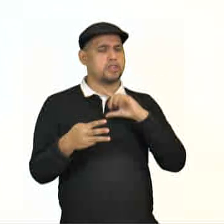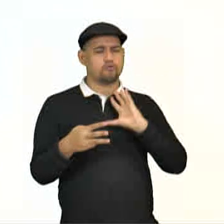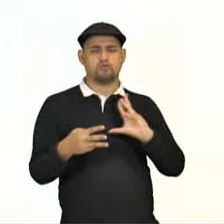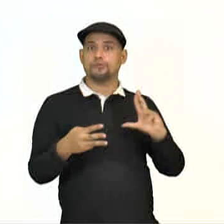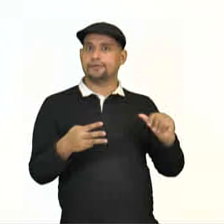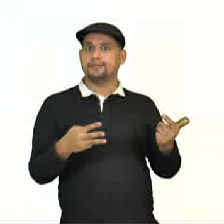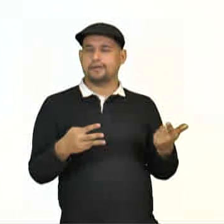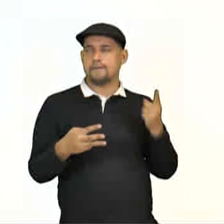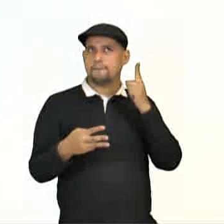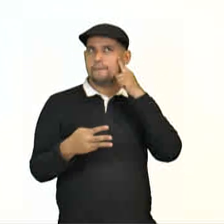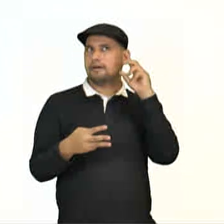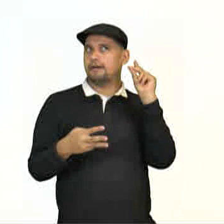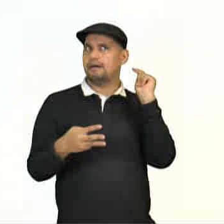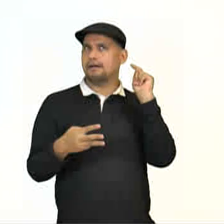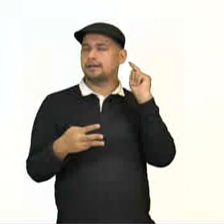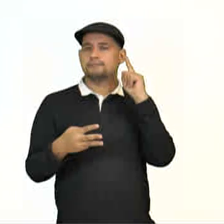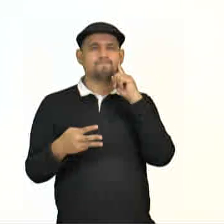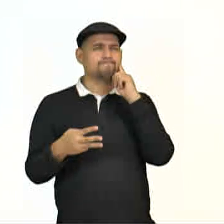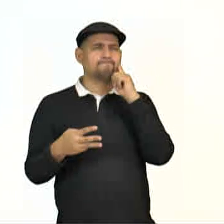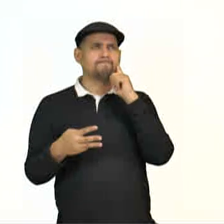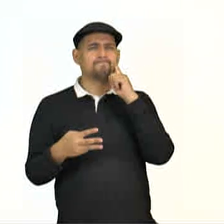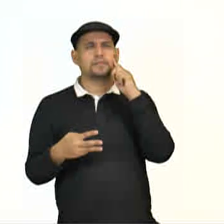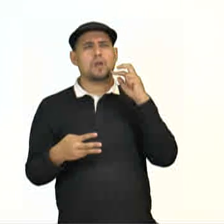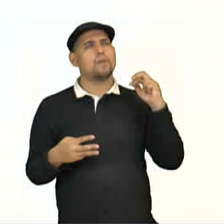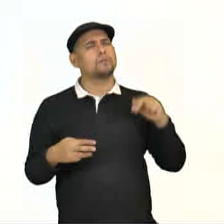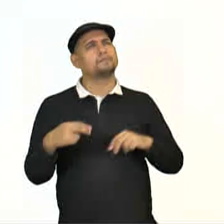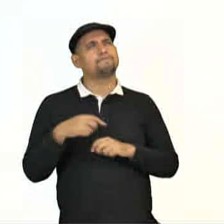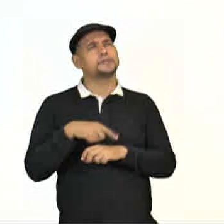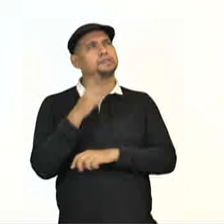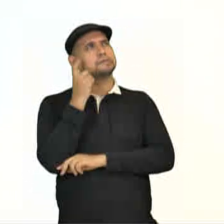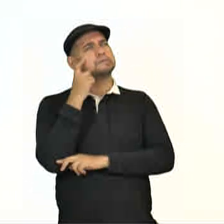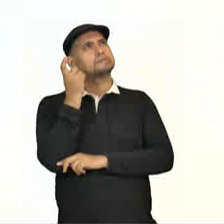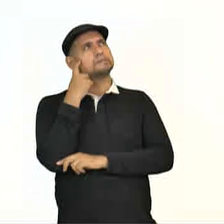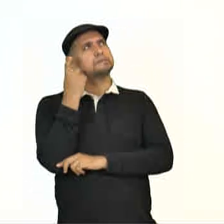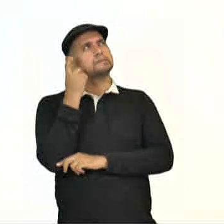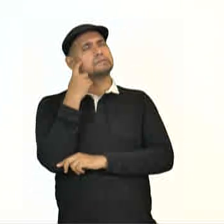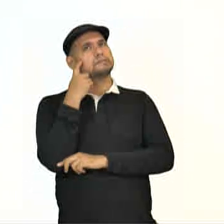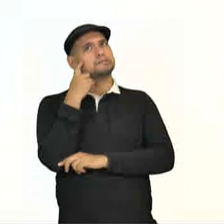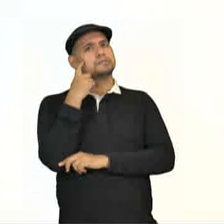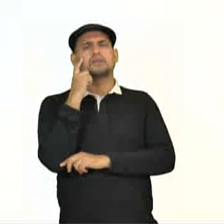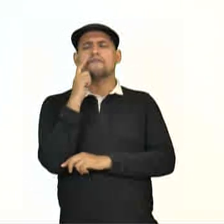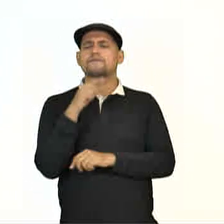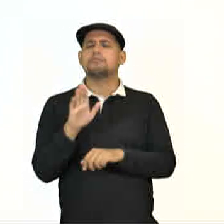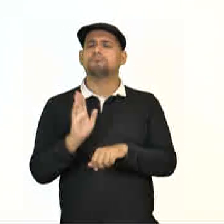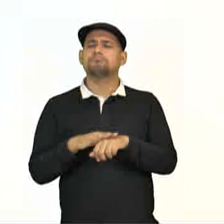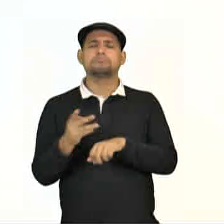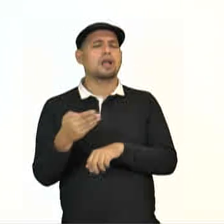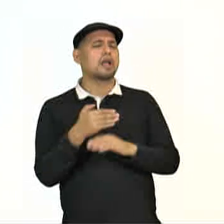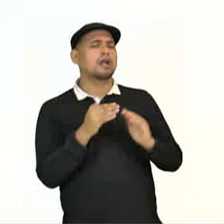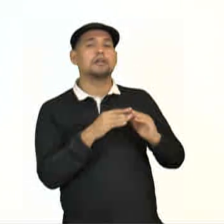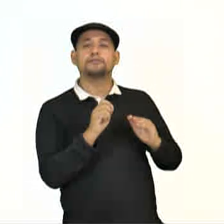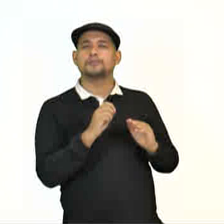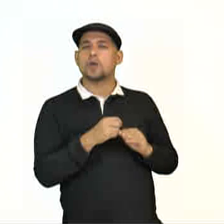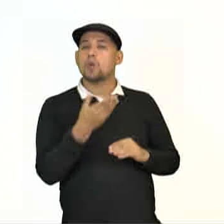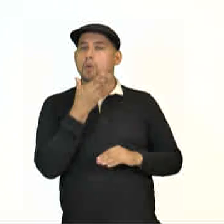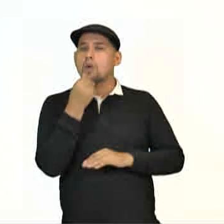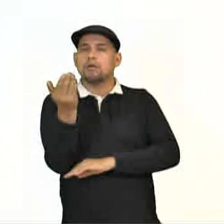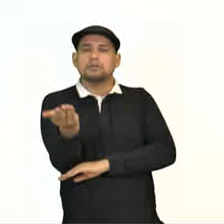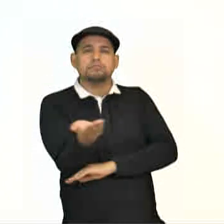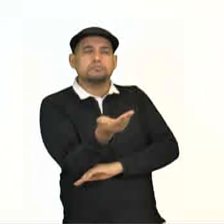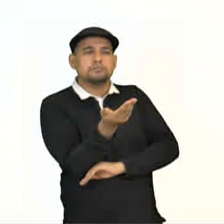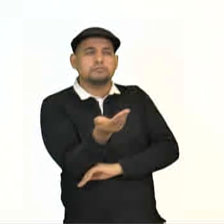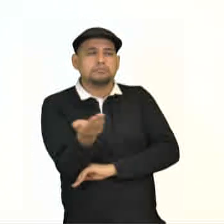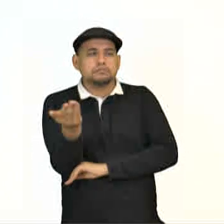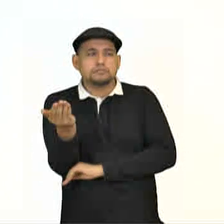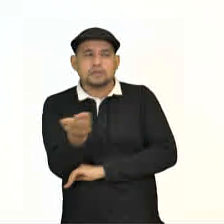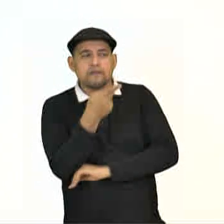tudo, pensou ele. Quando estava para anunciar a decisão, foi procurado em sua casa por um mendigo, que